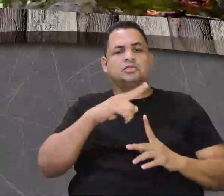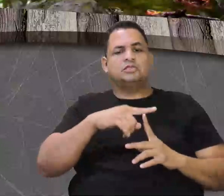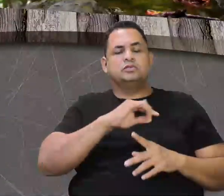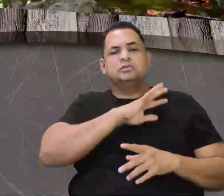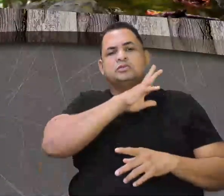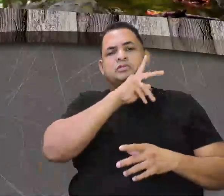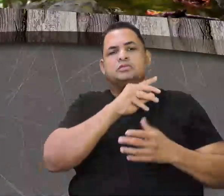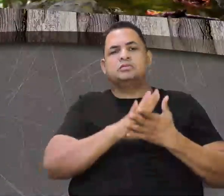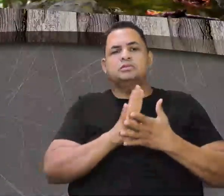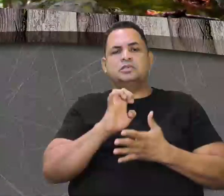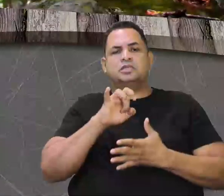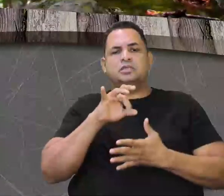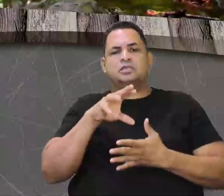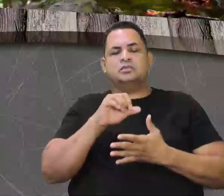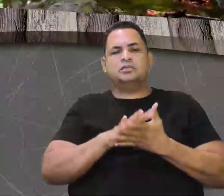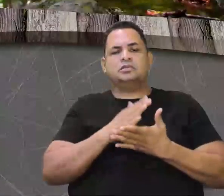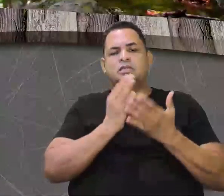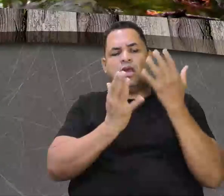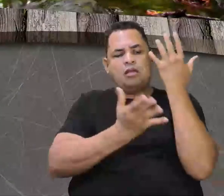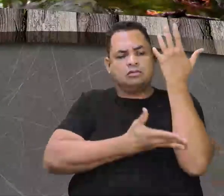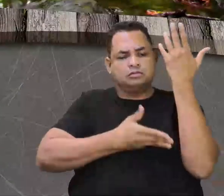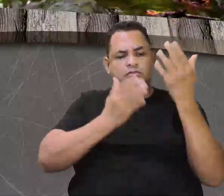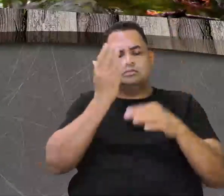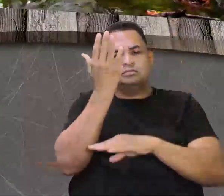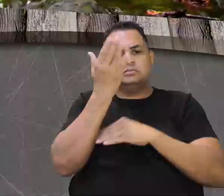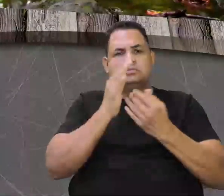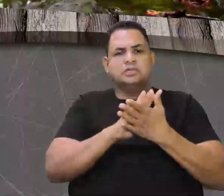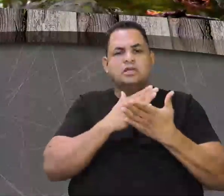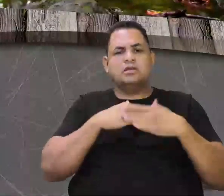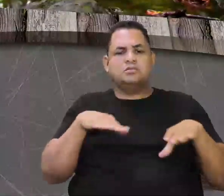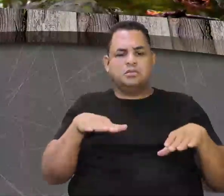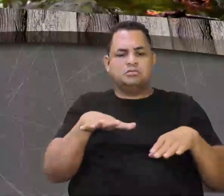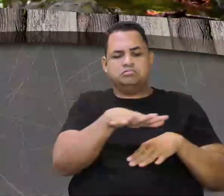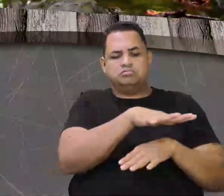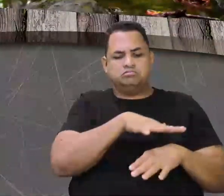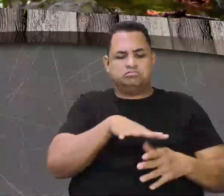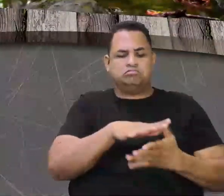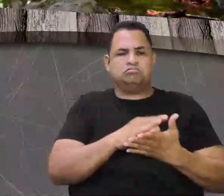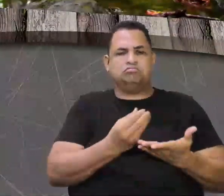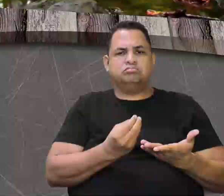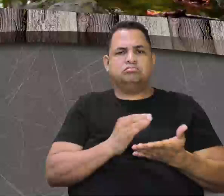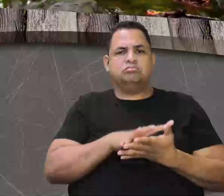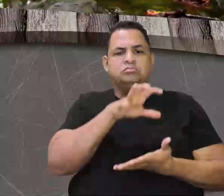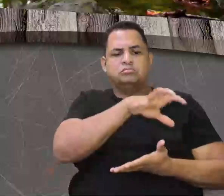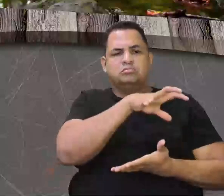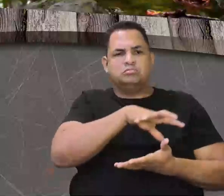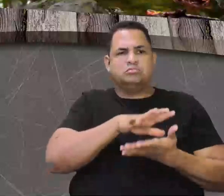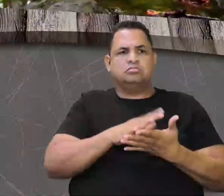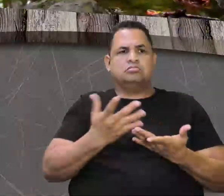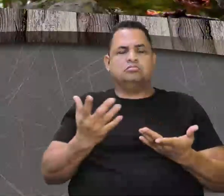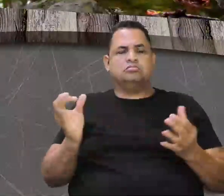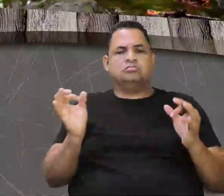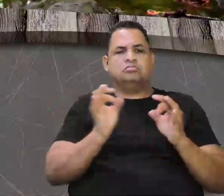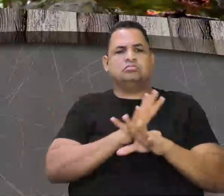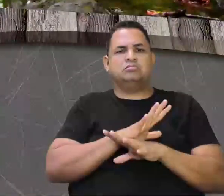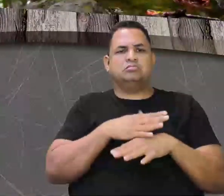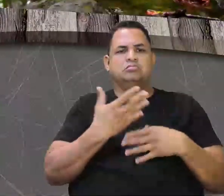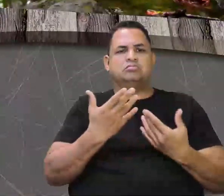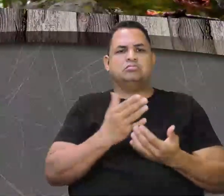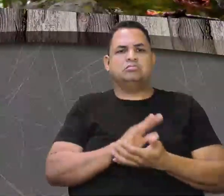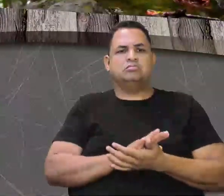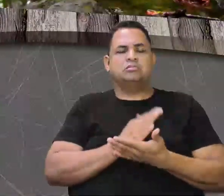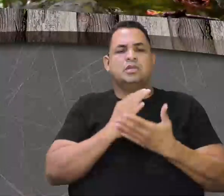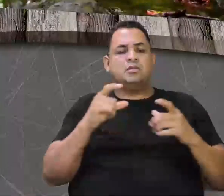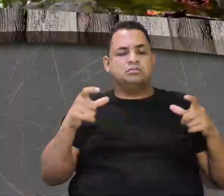quê? Elas eram endêmicas daquela área que foi desmatada, acabou o habitat daquela região, daquela espécie e pronto.